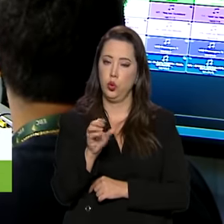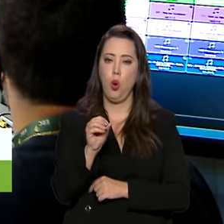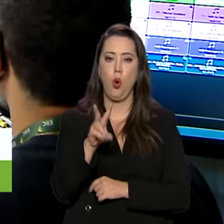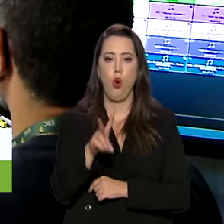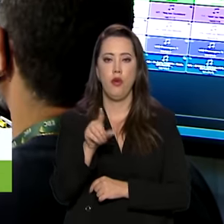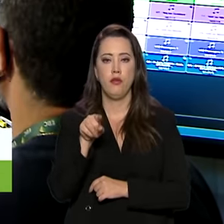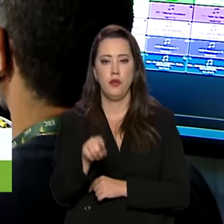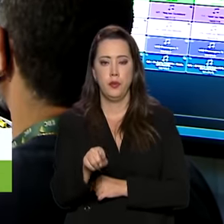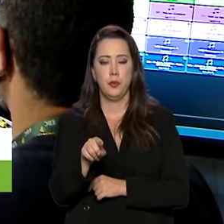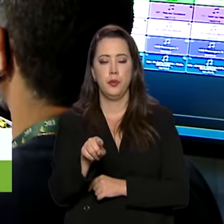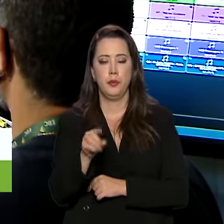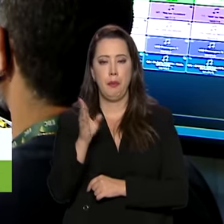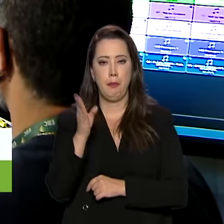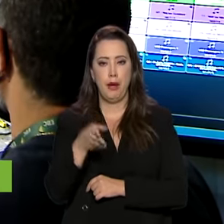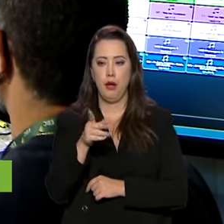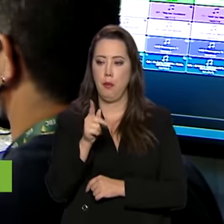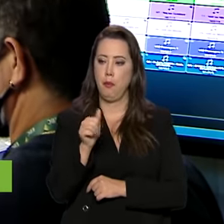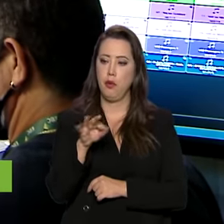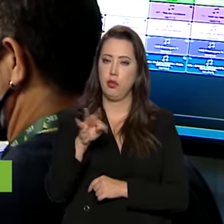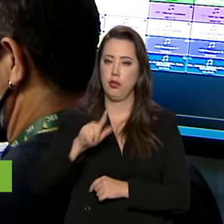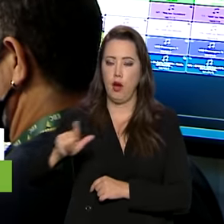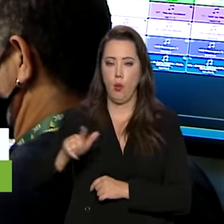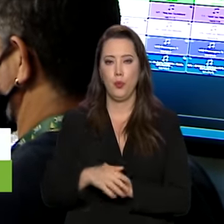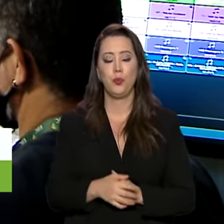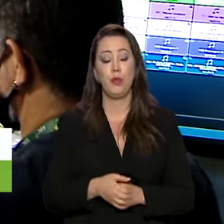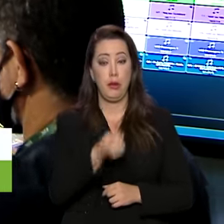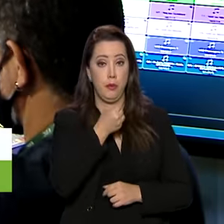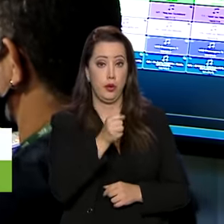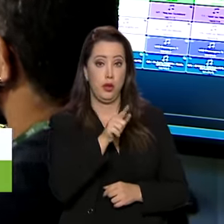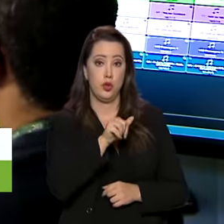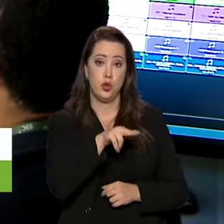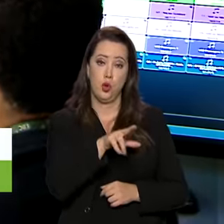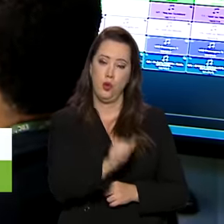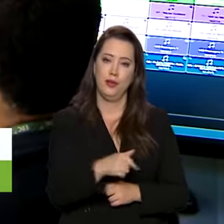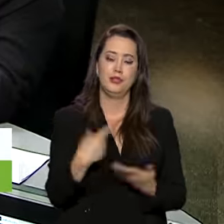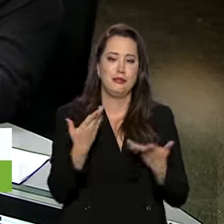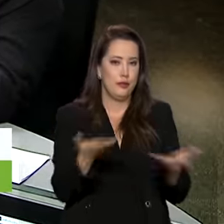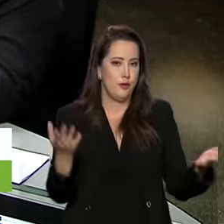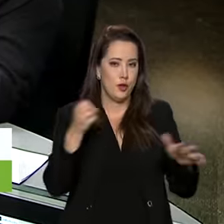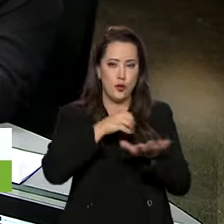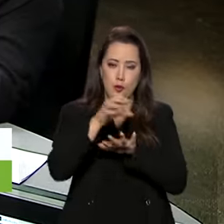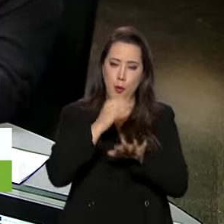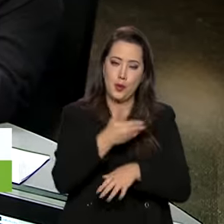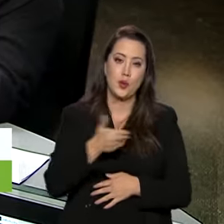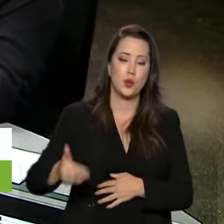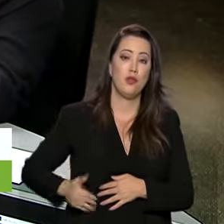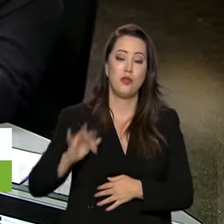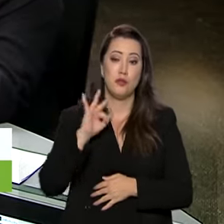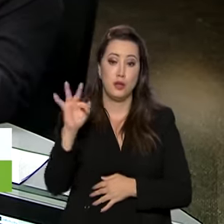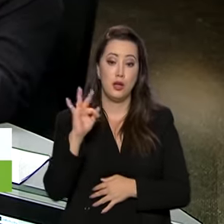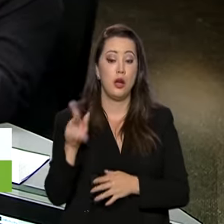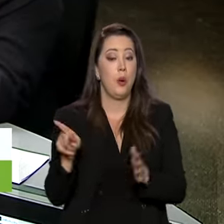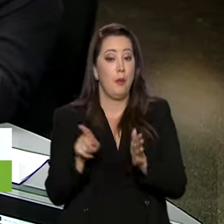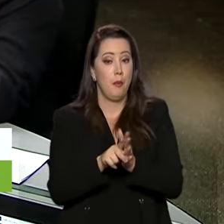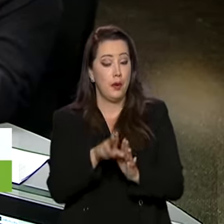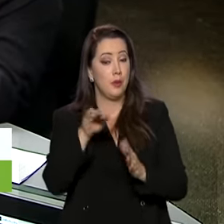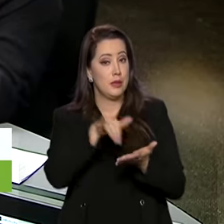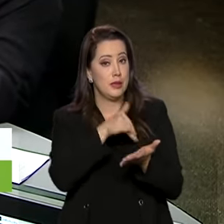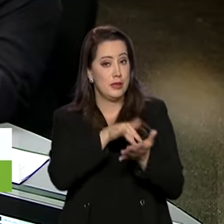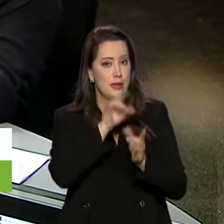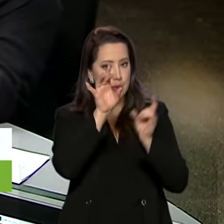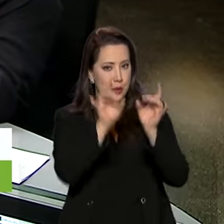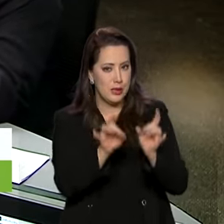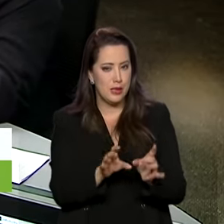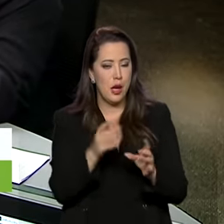reportagem Luana Karen Essas foram as notícias do governo federal realização da secretaria